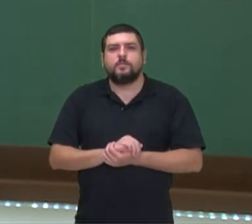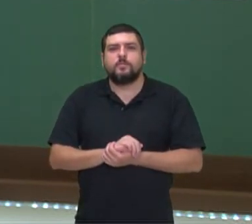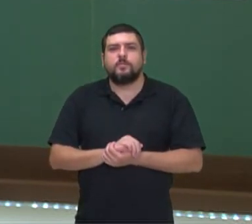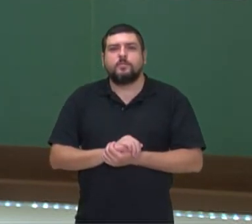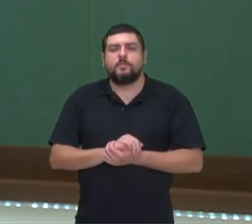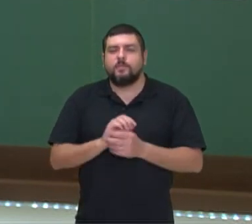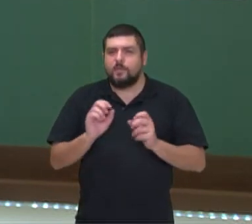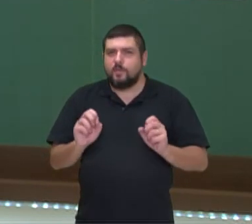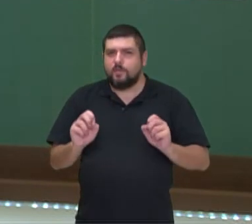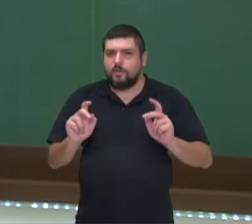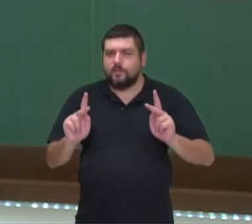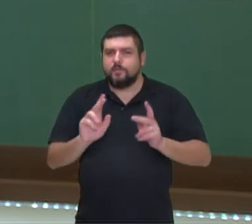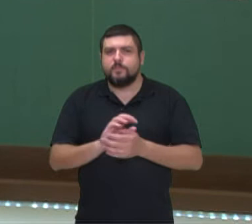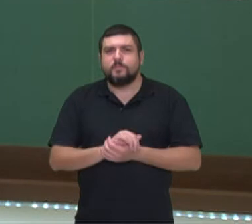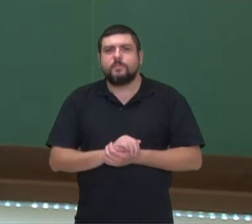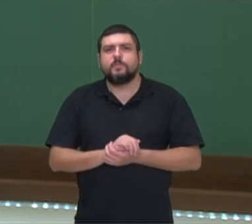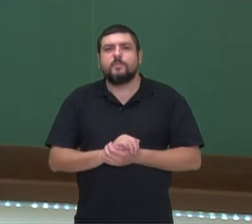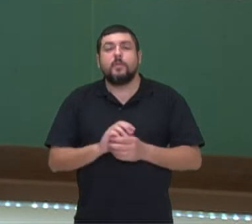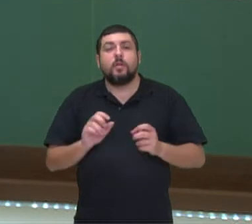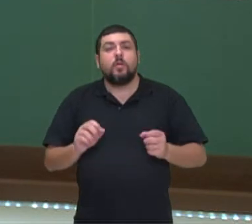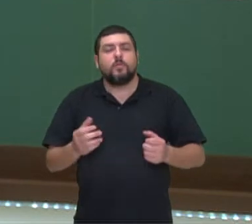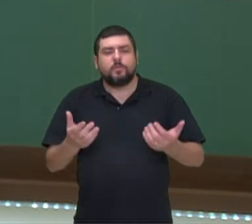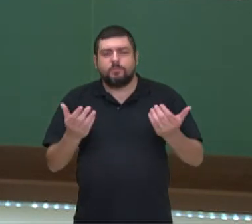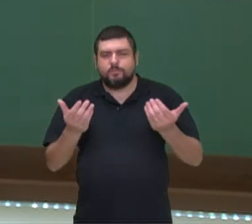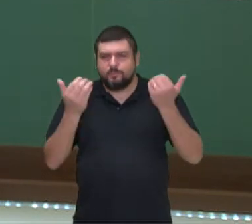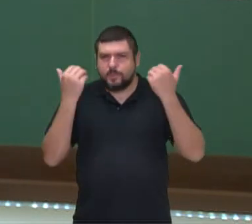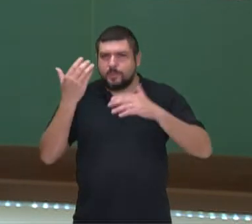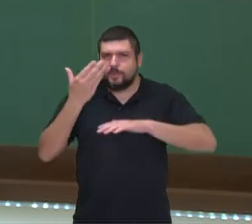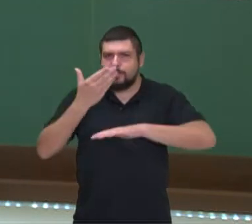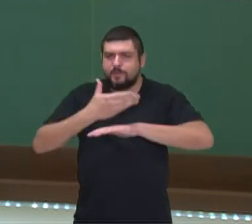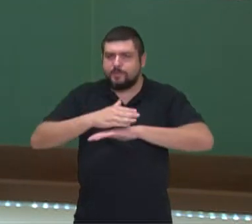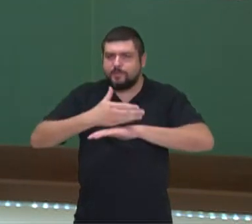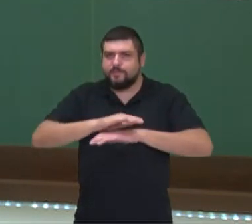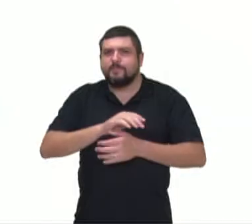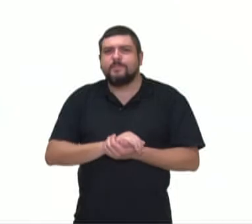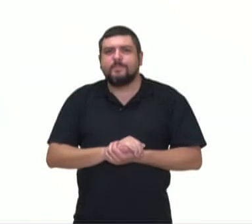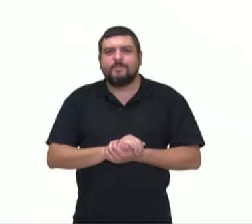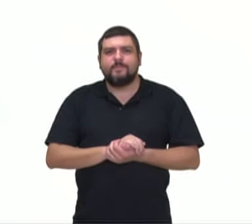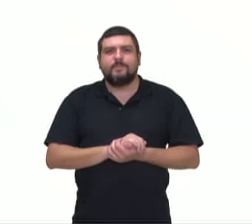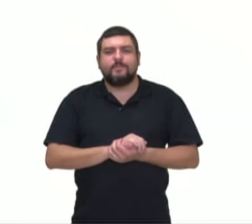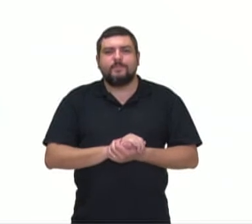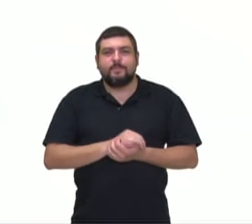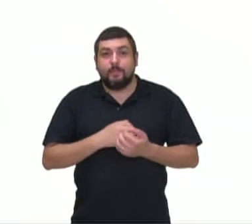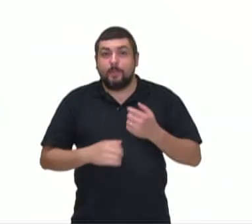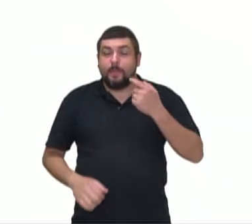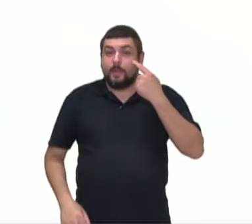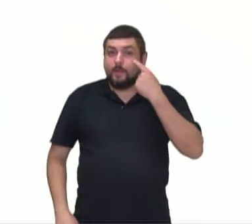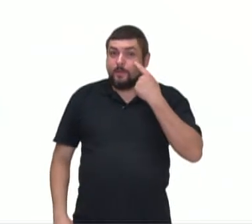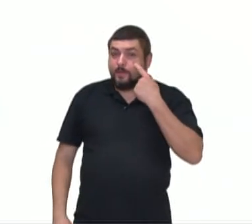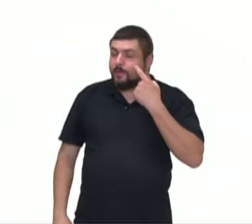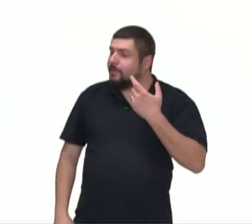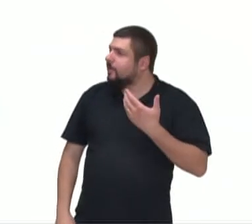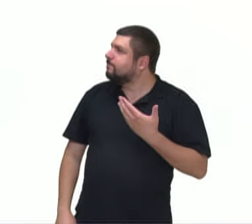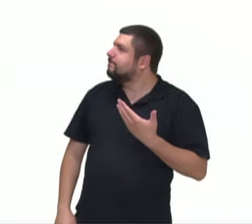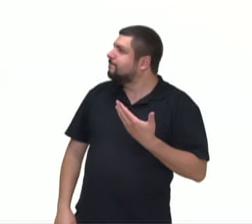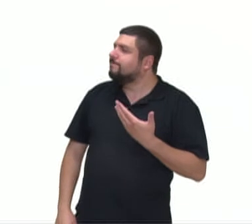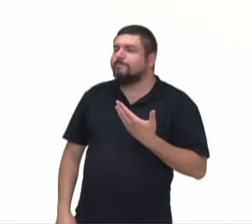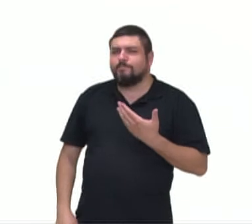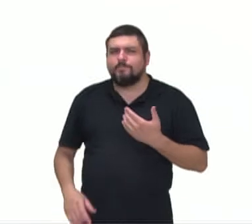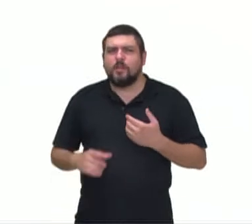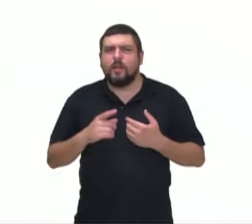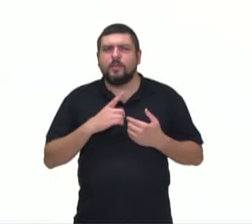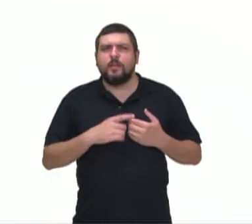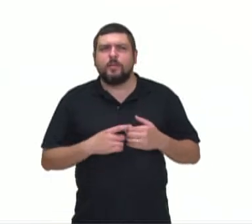cartesiano. Belezinha? Então, bora praticar mais um pouquinho? Então, olha só. Então, aqui, olha só. Temos uma função